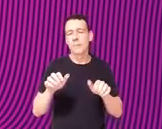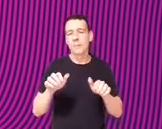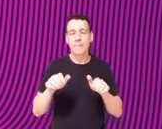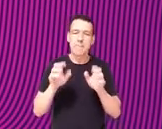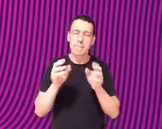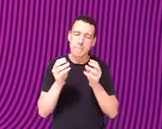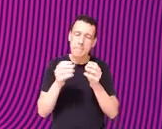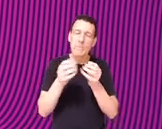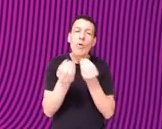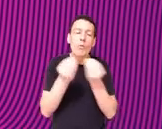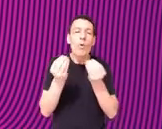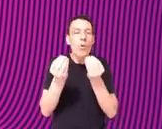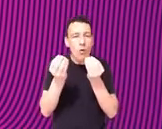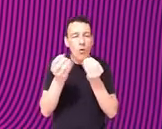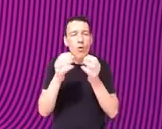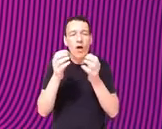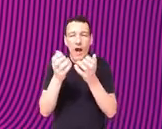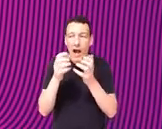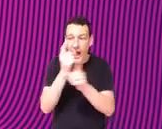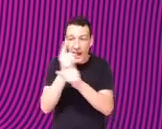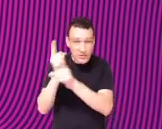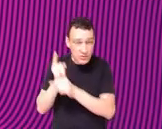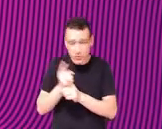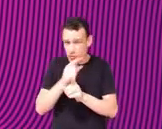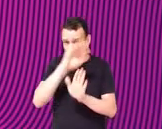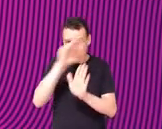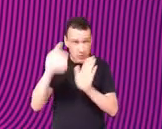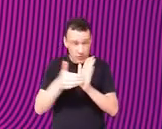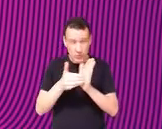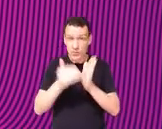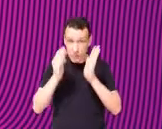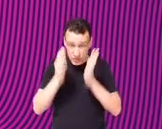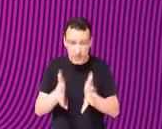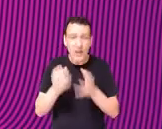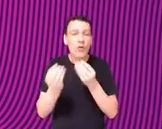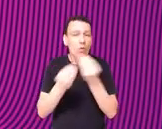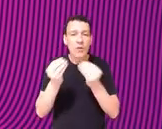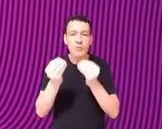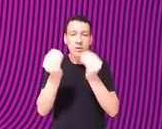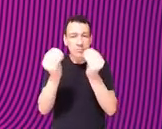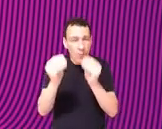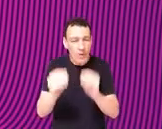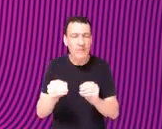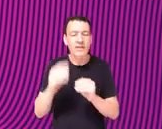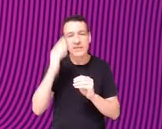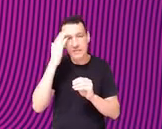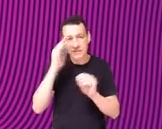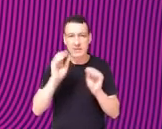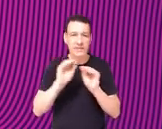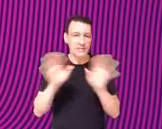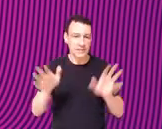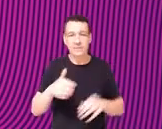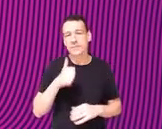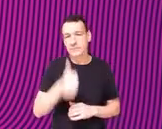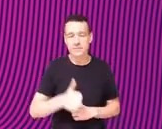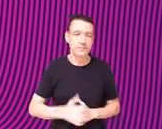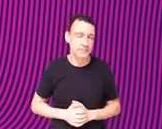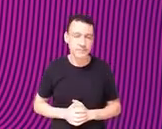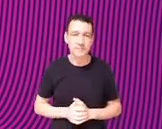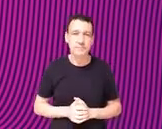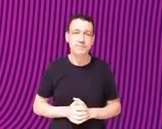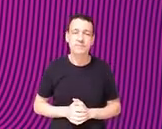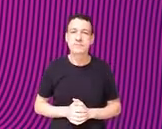importante é a inclusão das vozes dos pacientes, e daí nós cada vez mais procurarmos incluir os grupos de pacientes